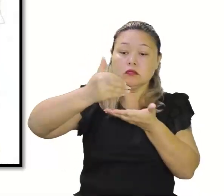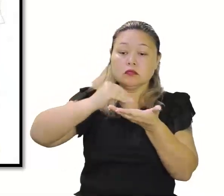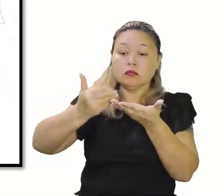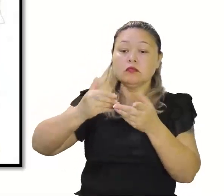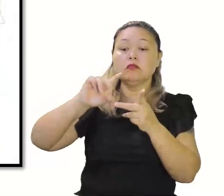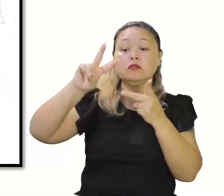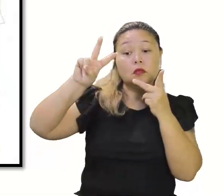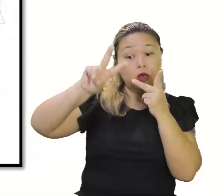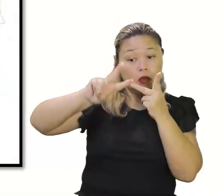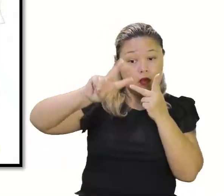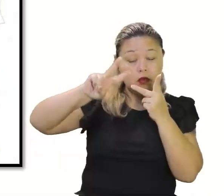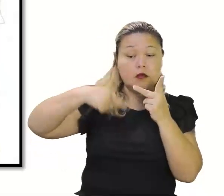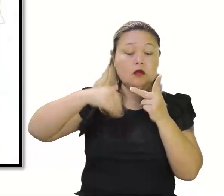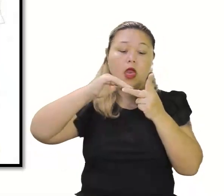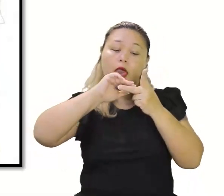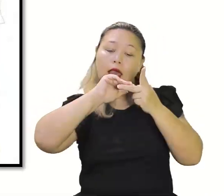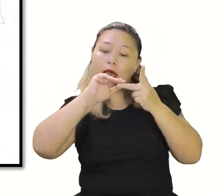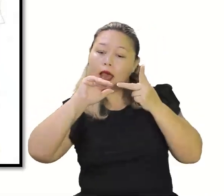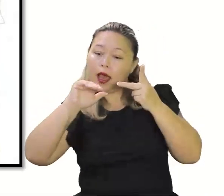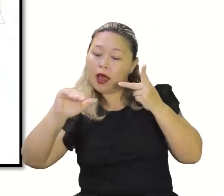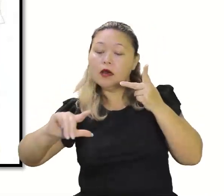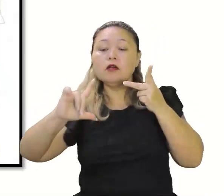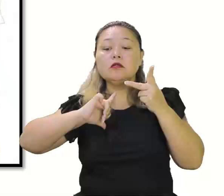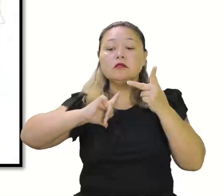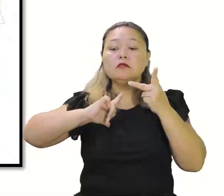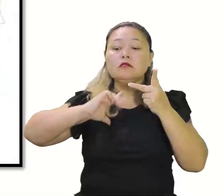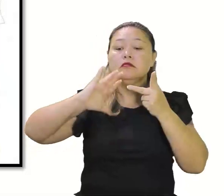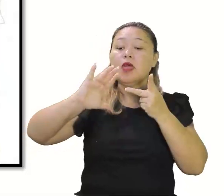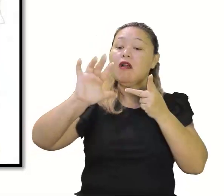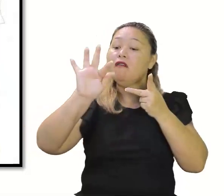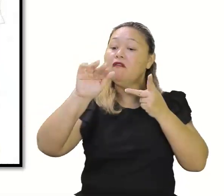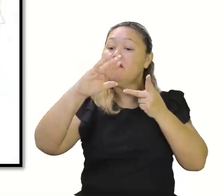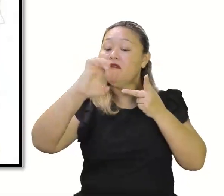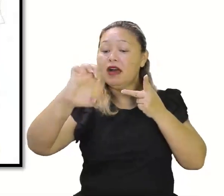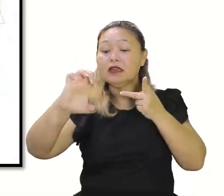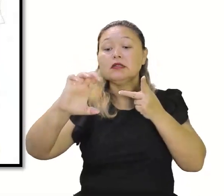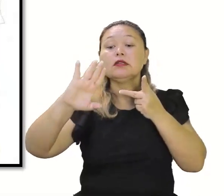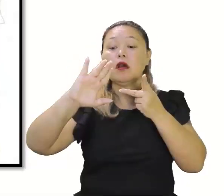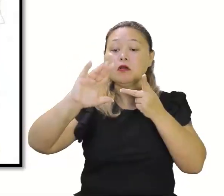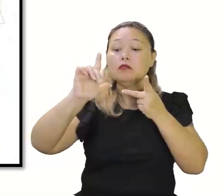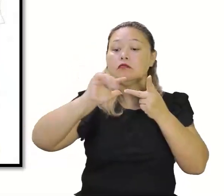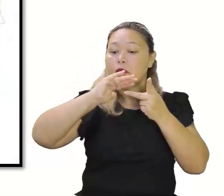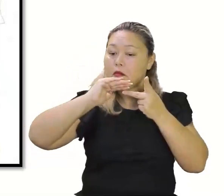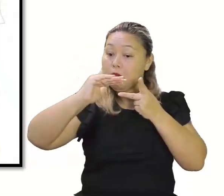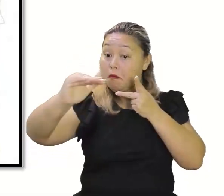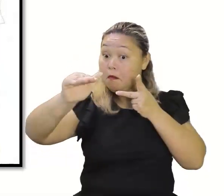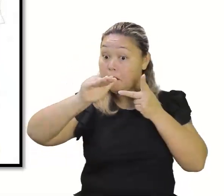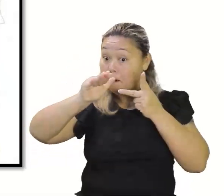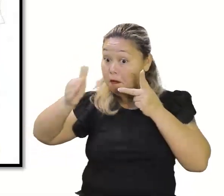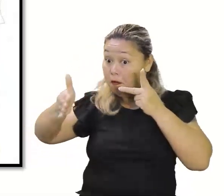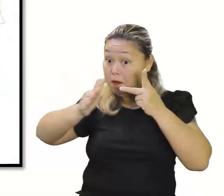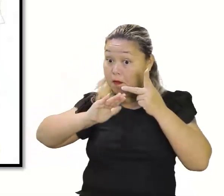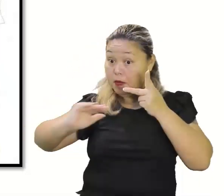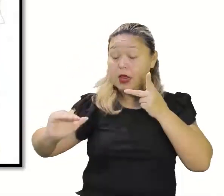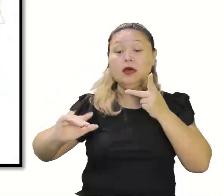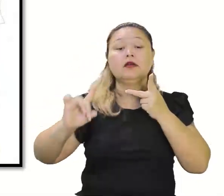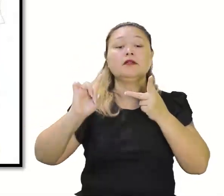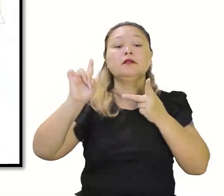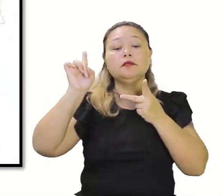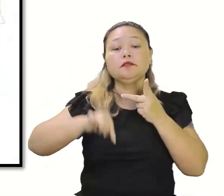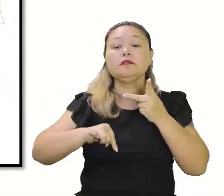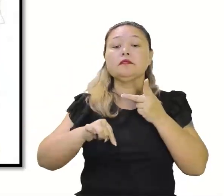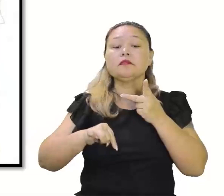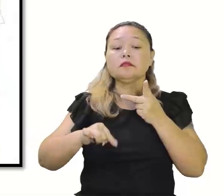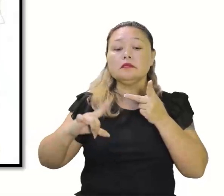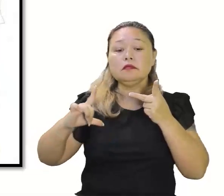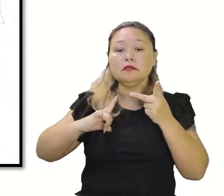que possuem arestas e que possuem faces. E essas faces planas, né? Faces planas. Isso. Aqui a